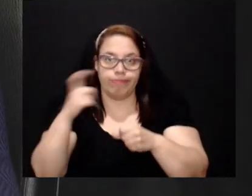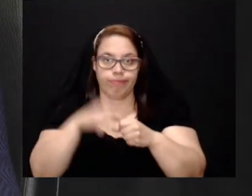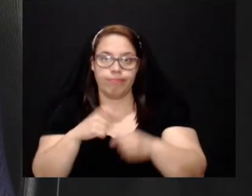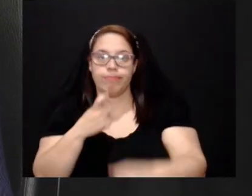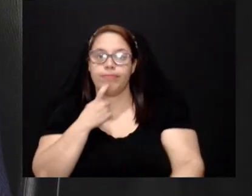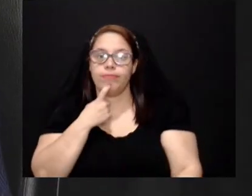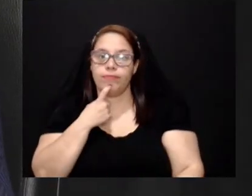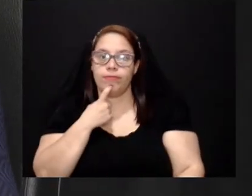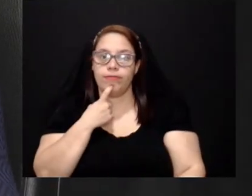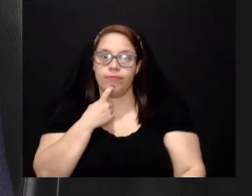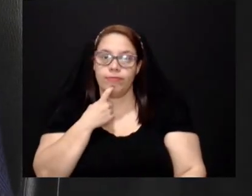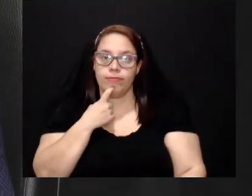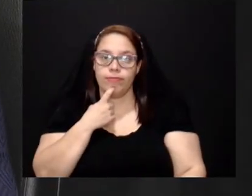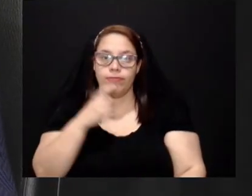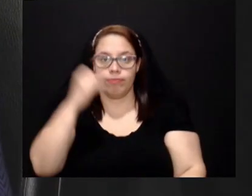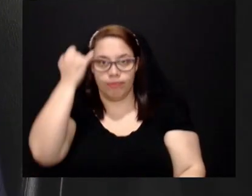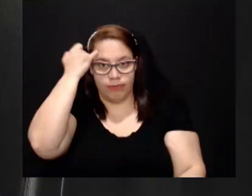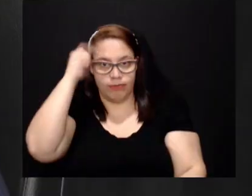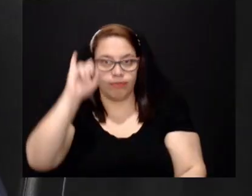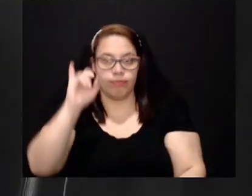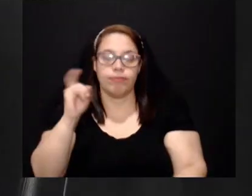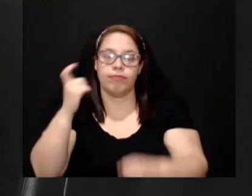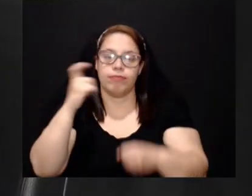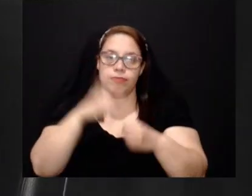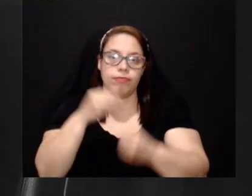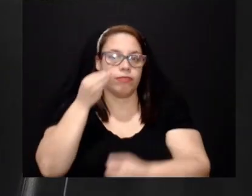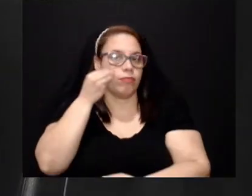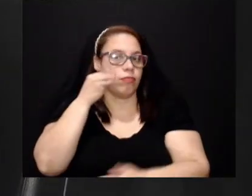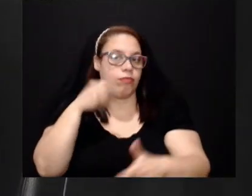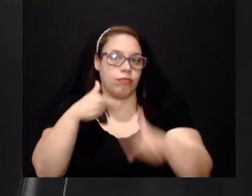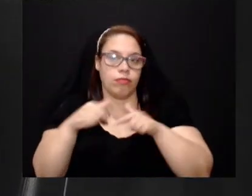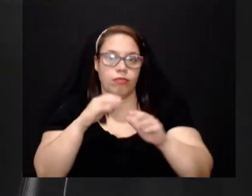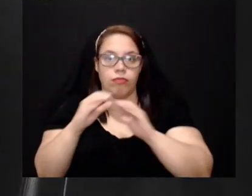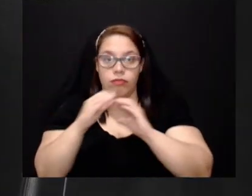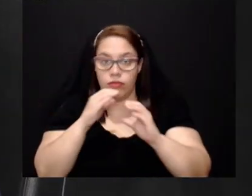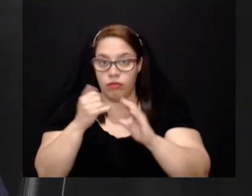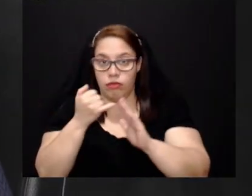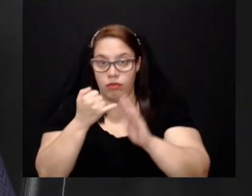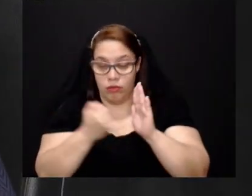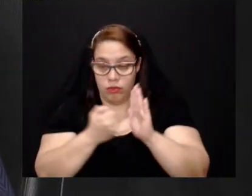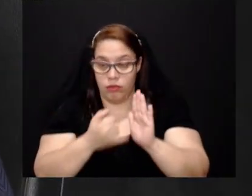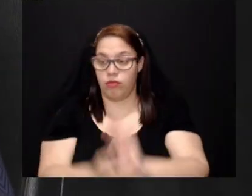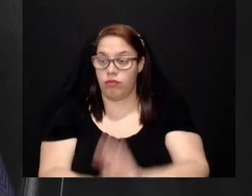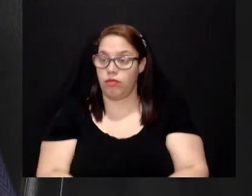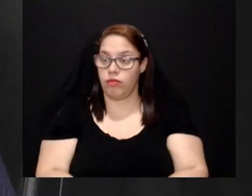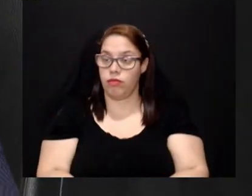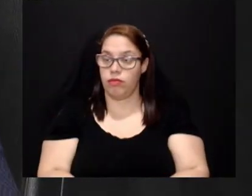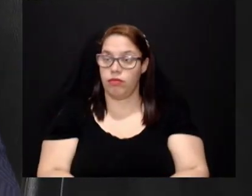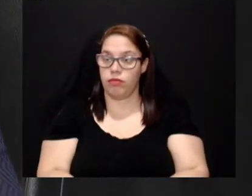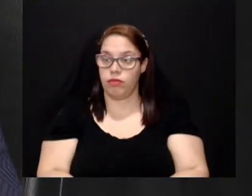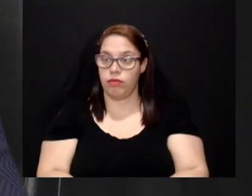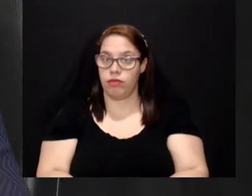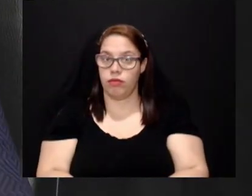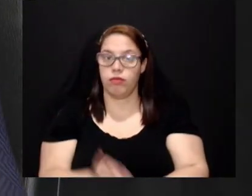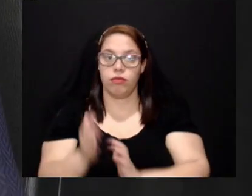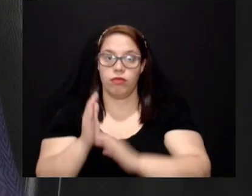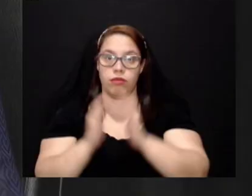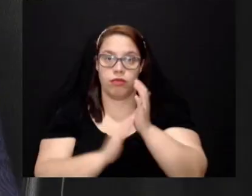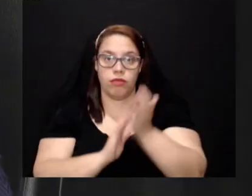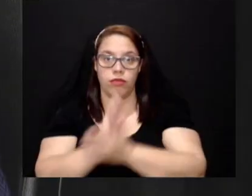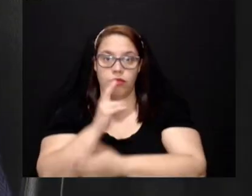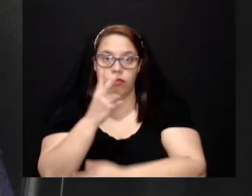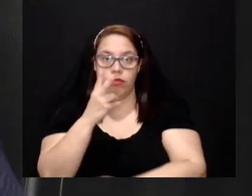tinha essa ideia de, vou voltar, vou tentar trabalhar com comunicação institucional. E prestei o concurso da prefeitura em 2012,